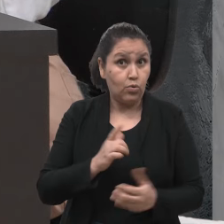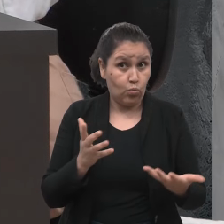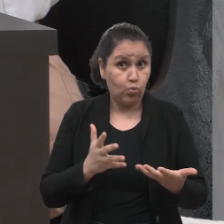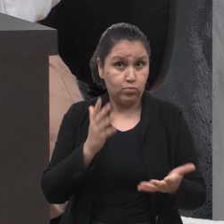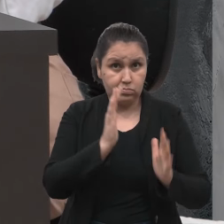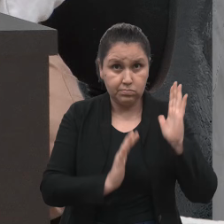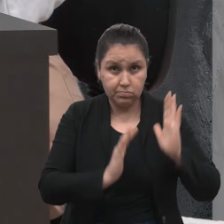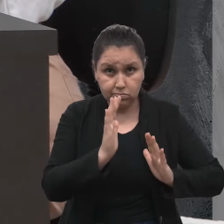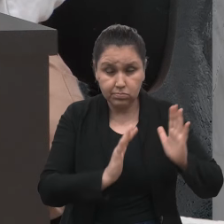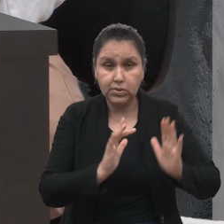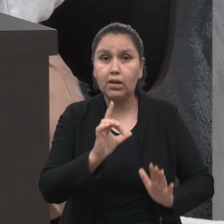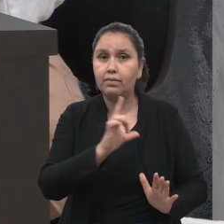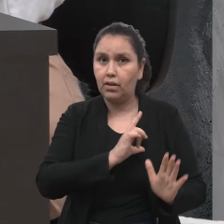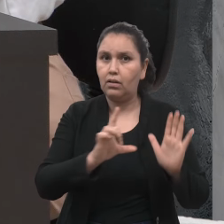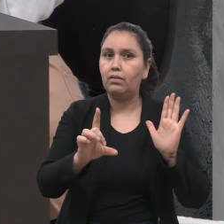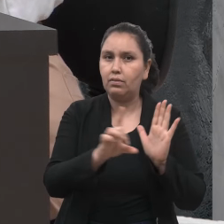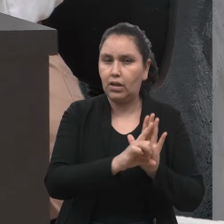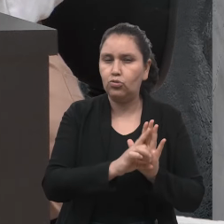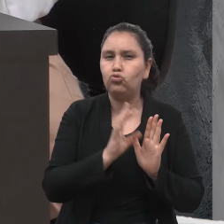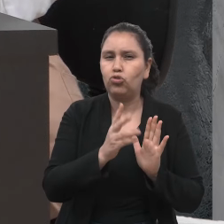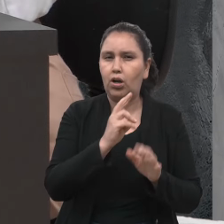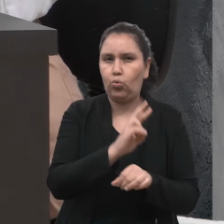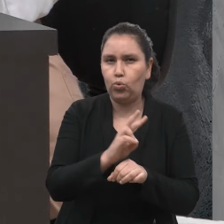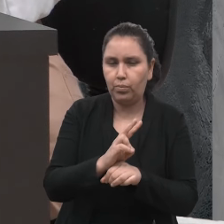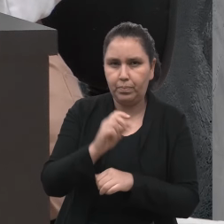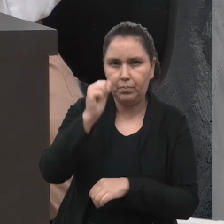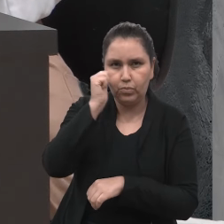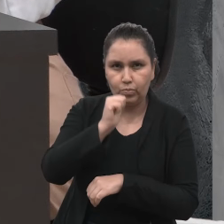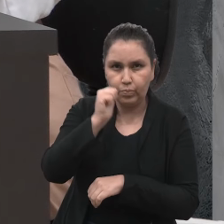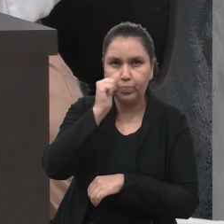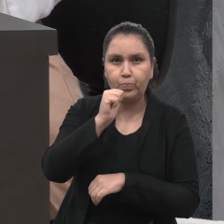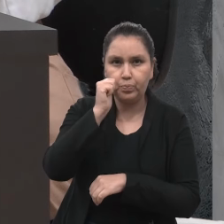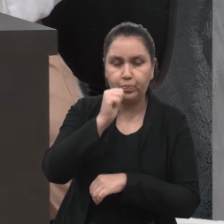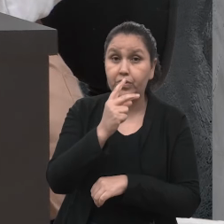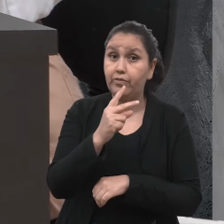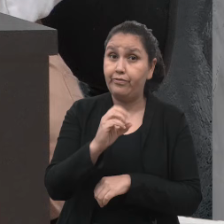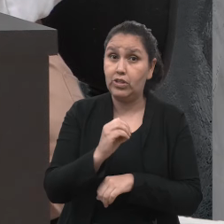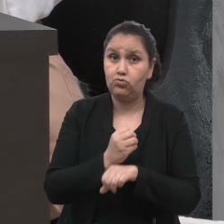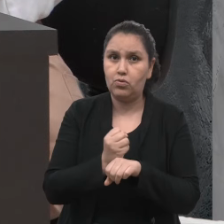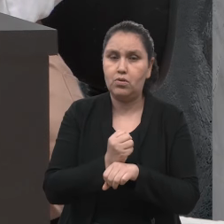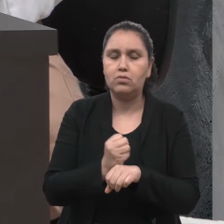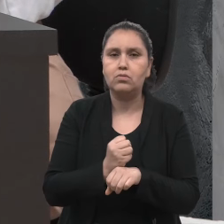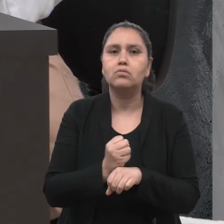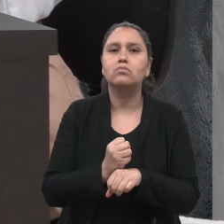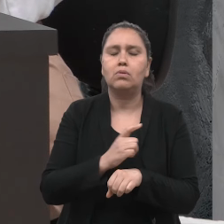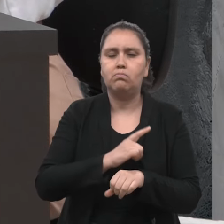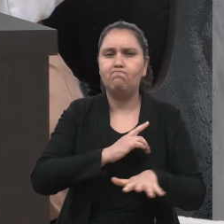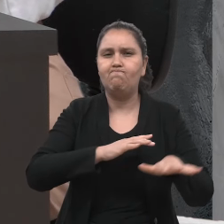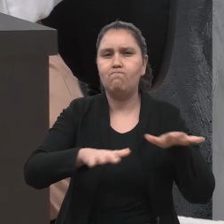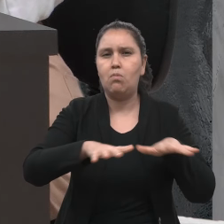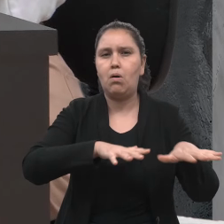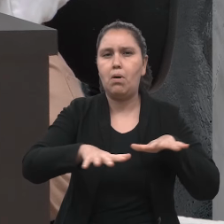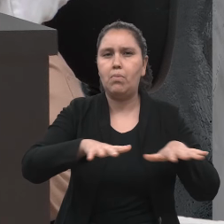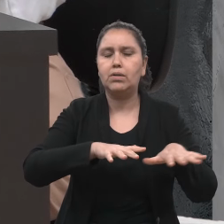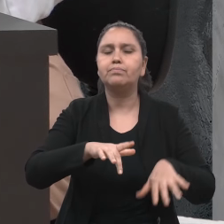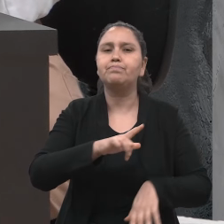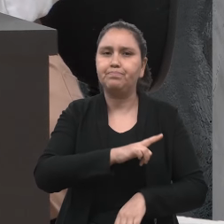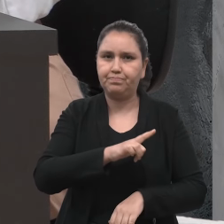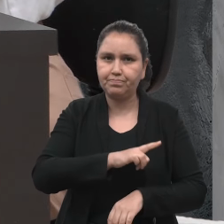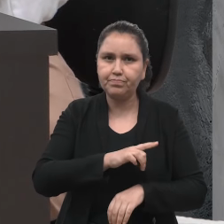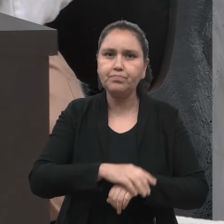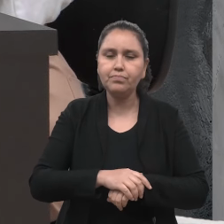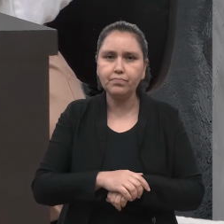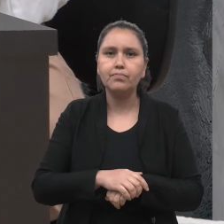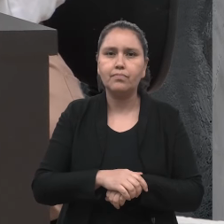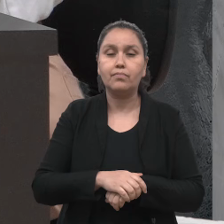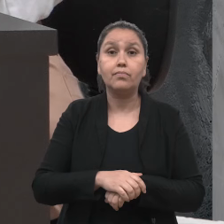até estamos com a Lei Maria da Penha há 20 anos já, né? Tem muitos movimentos. E